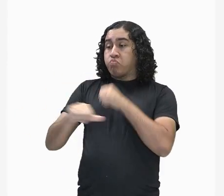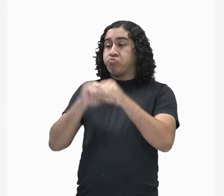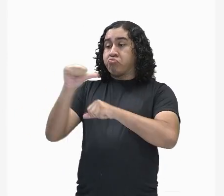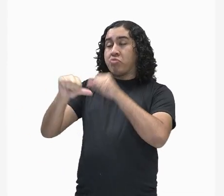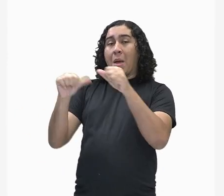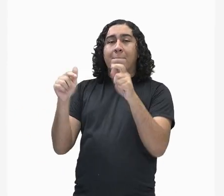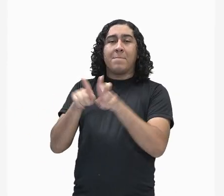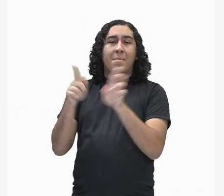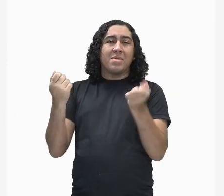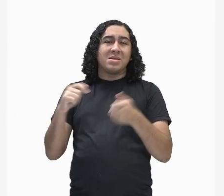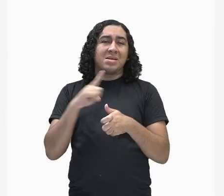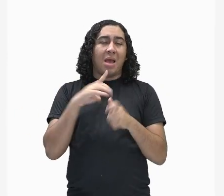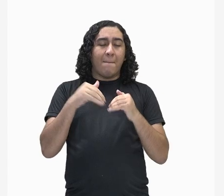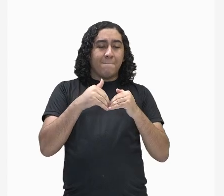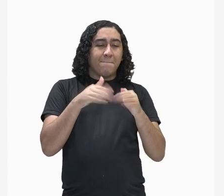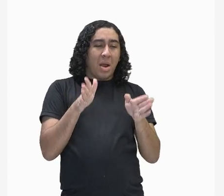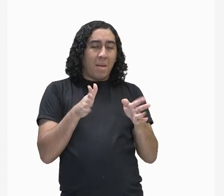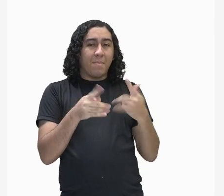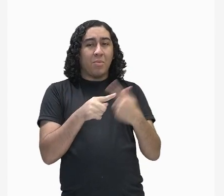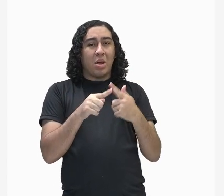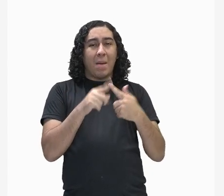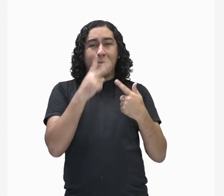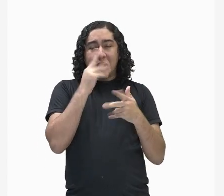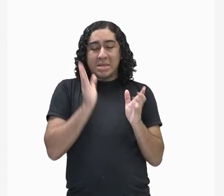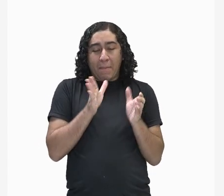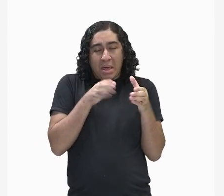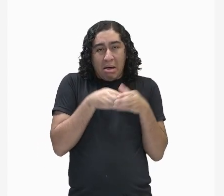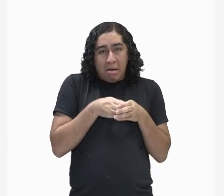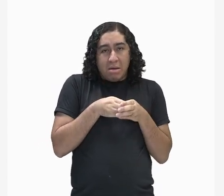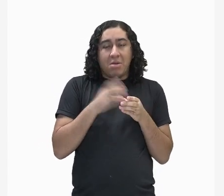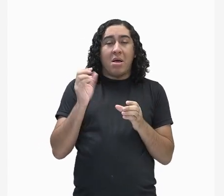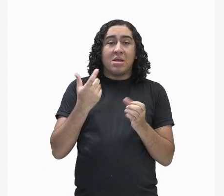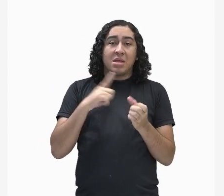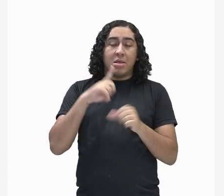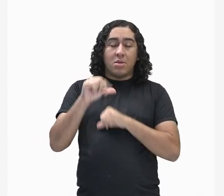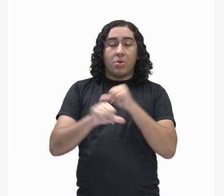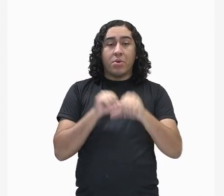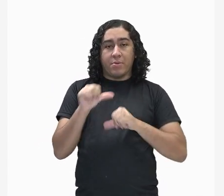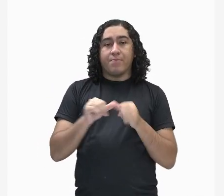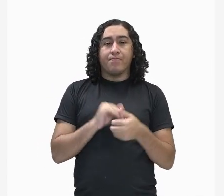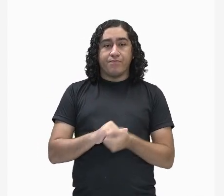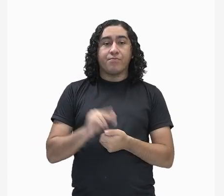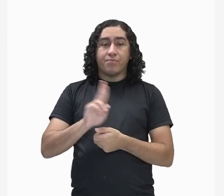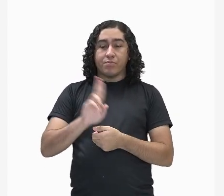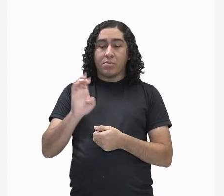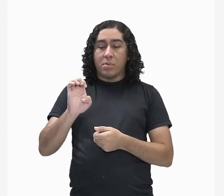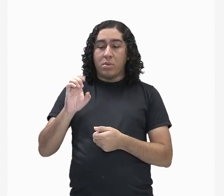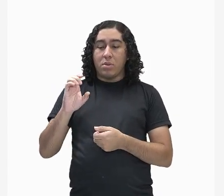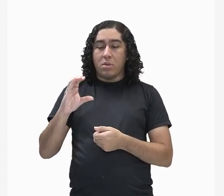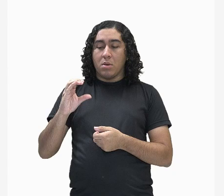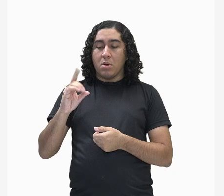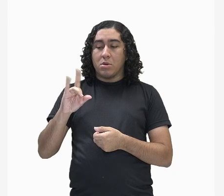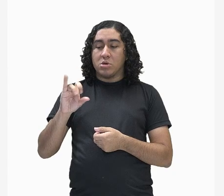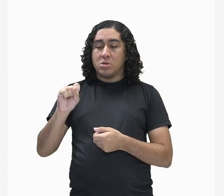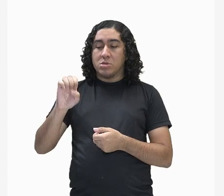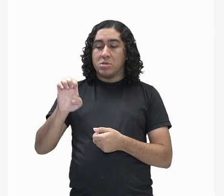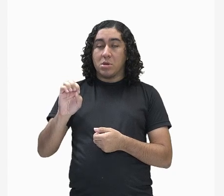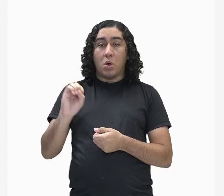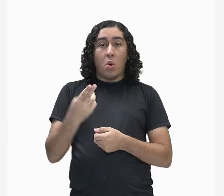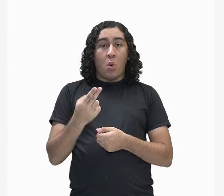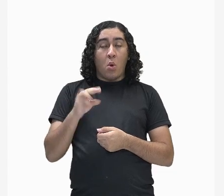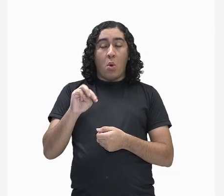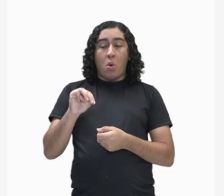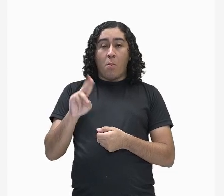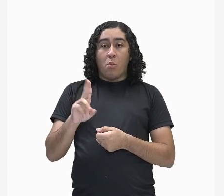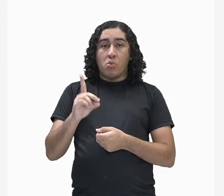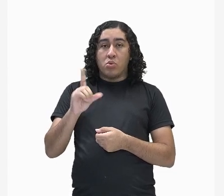sair daquele espaço porque está muito curtinho, e aí ele faz essa troca, que a gente chama de equidise ou muda. Ele sai